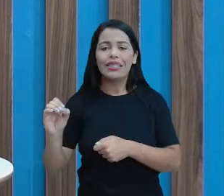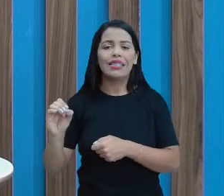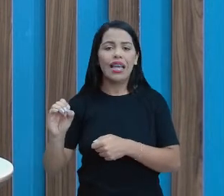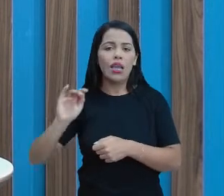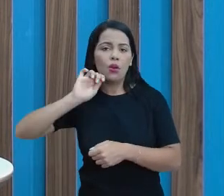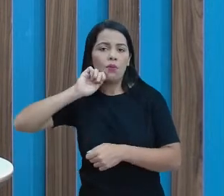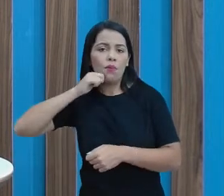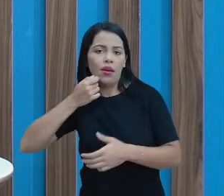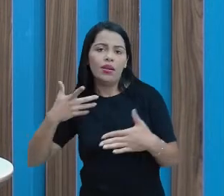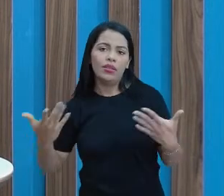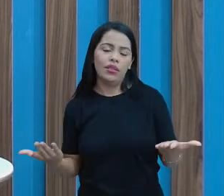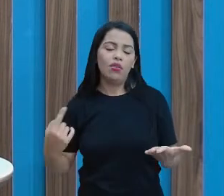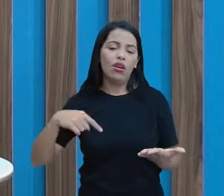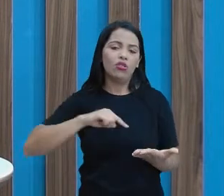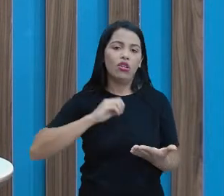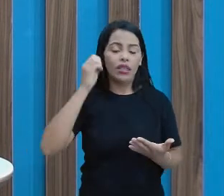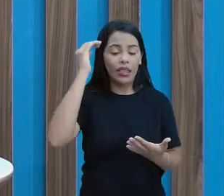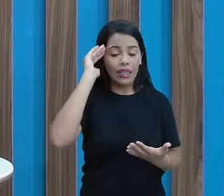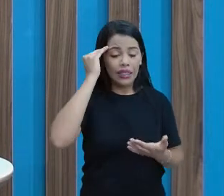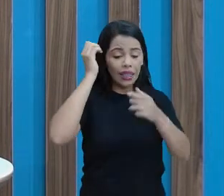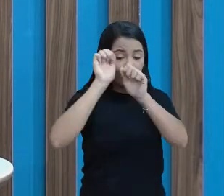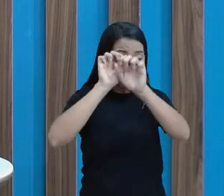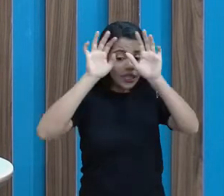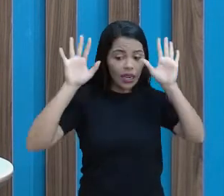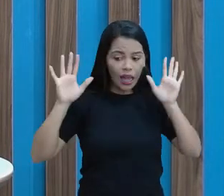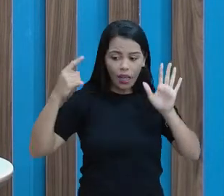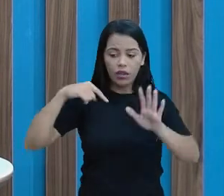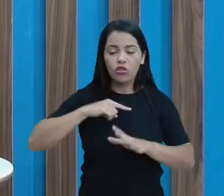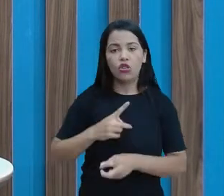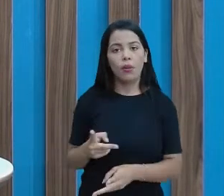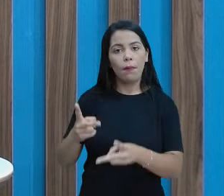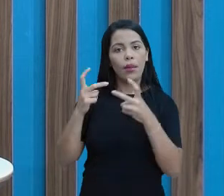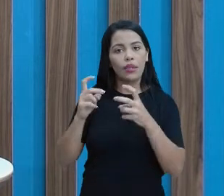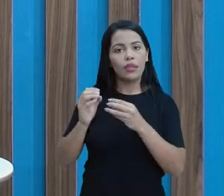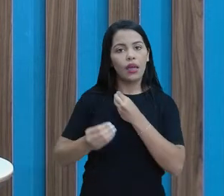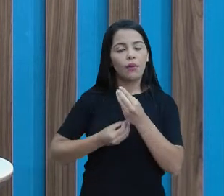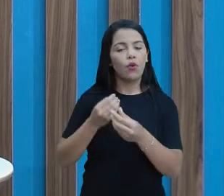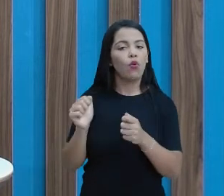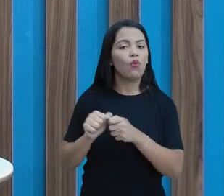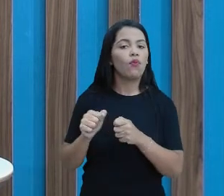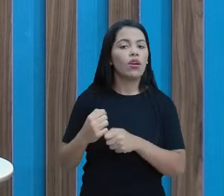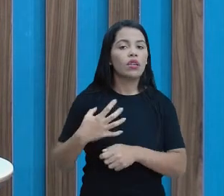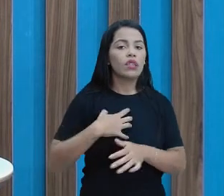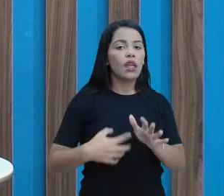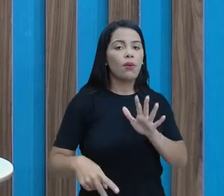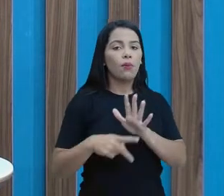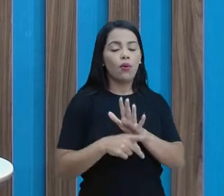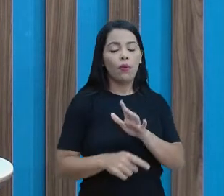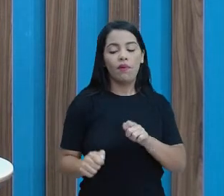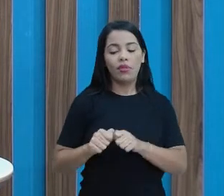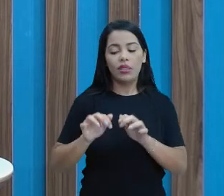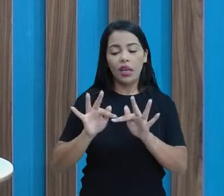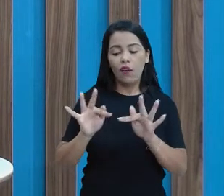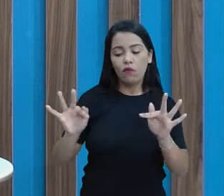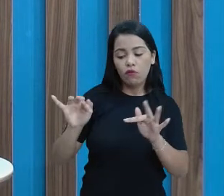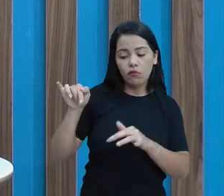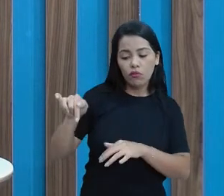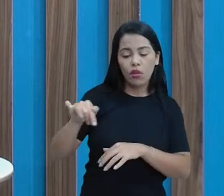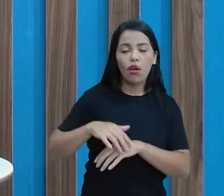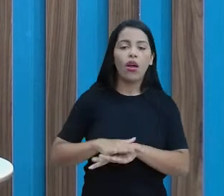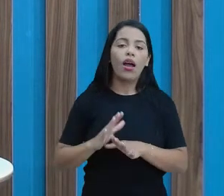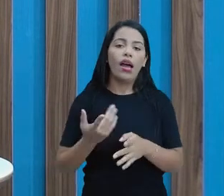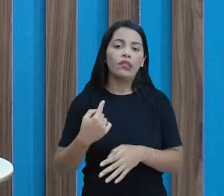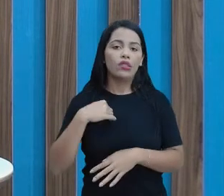a gente entende e quando a gente escreve a fórmula matemática para aquela determinada função, certo? É quando a